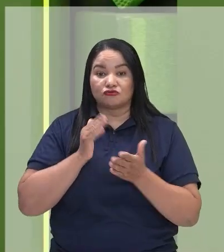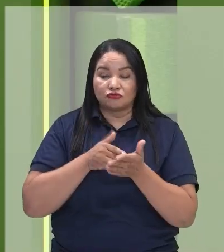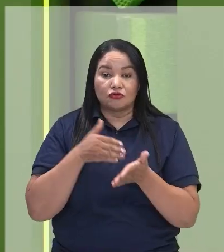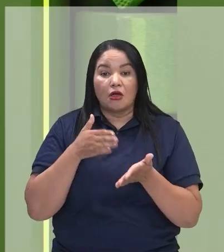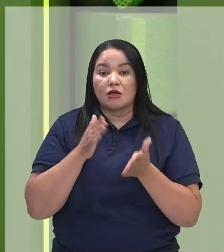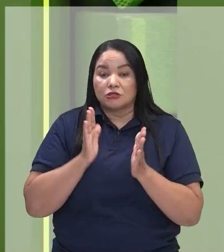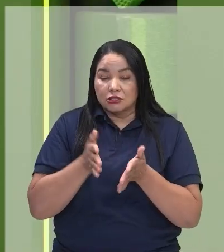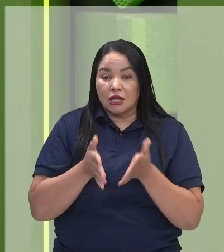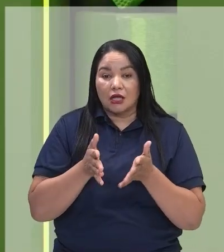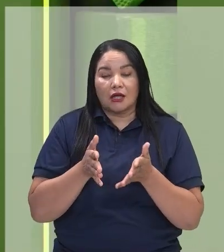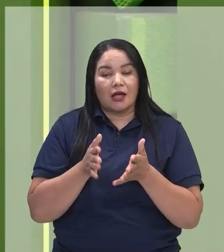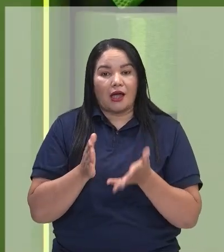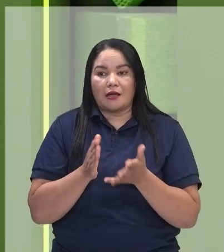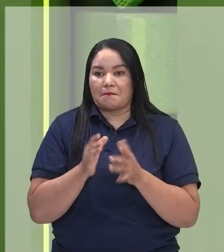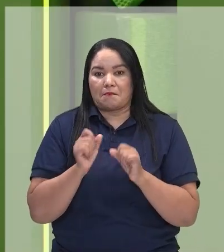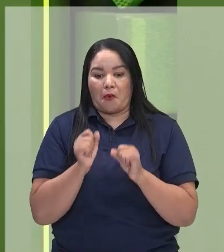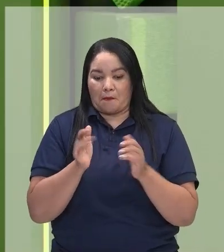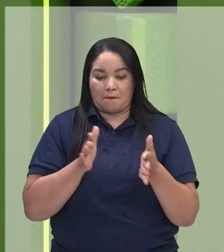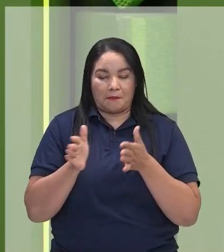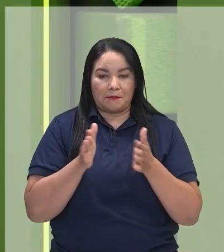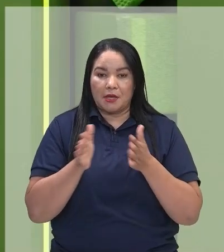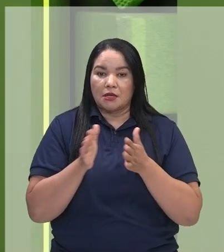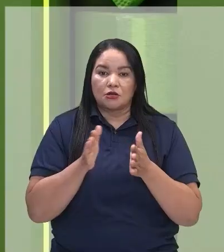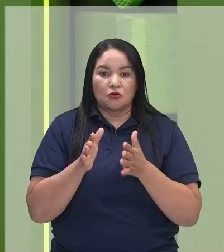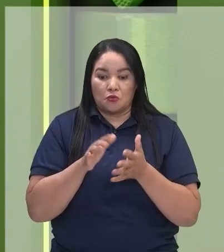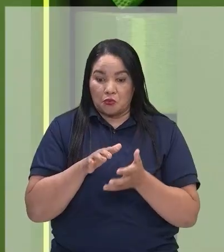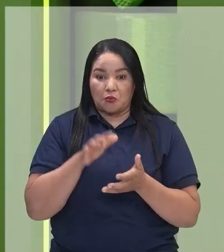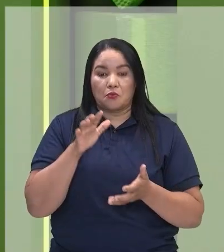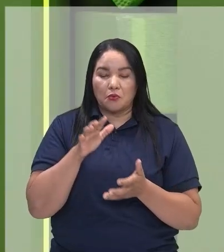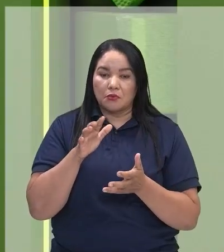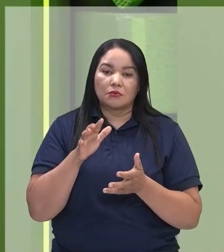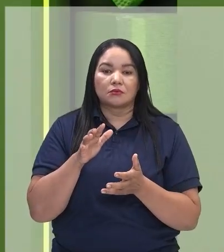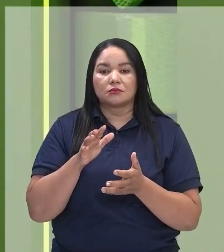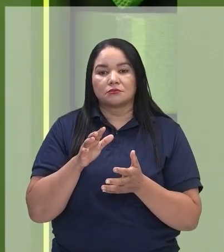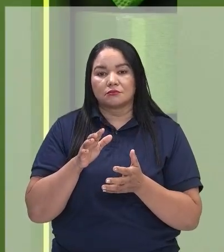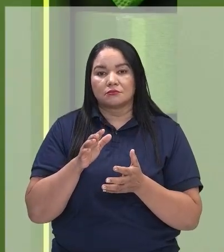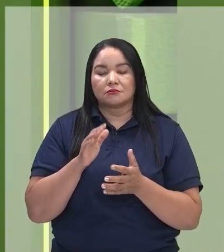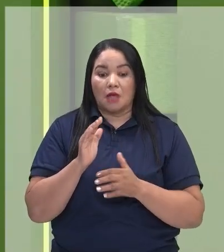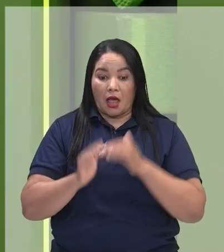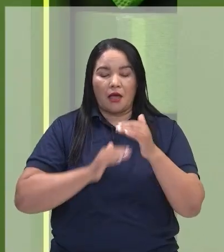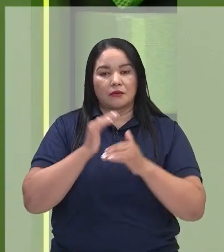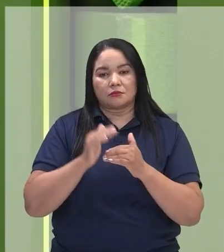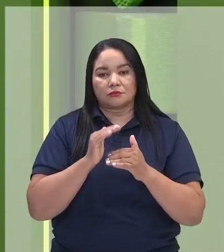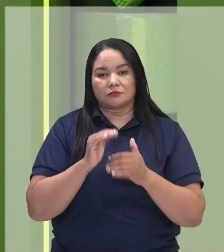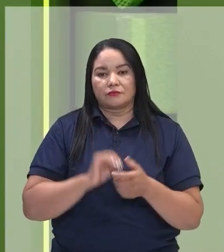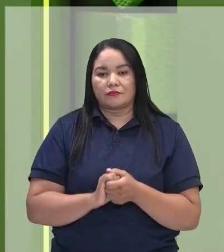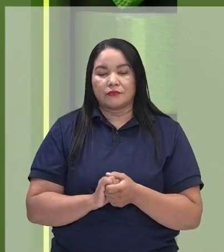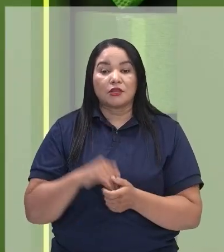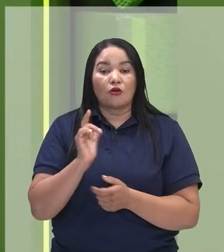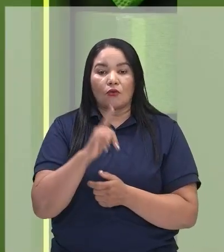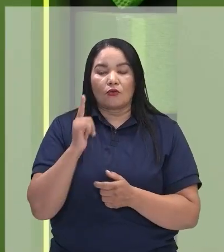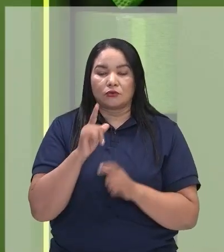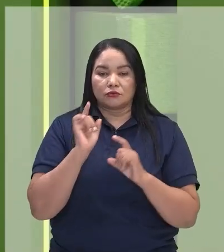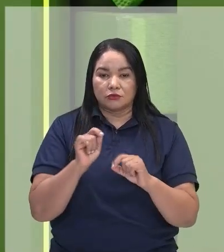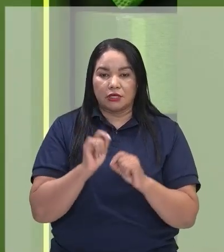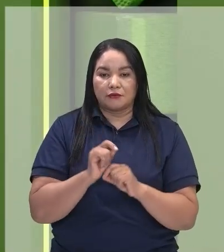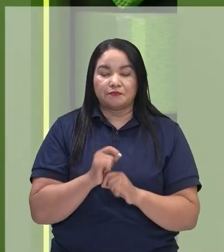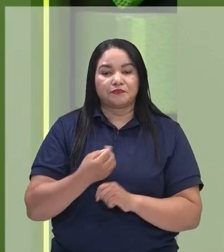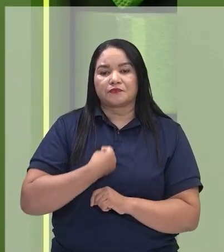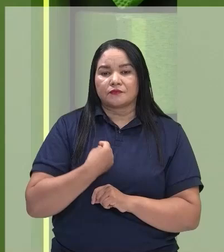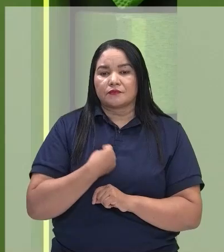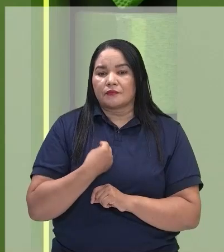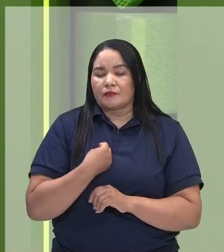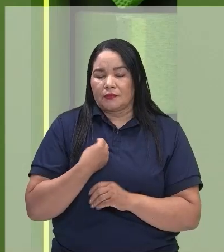na puberdade, ou seja, já pode amadurecer esse organismo. Outros fatores estão relacionados aos hábitos de vida, né? Nós